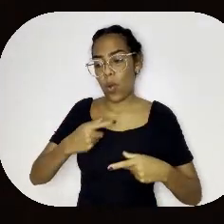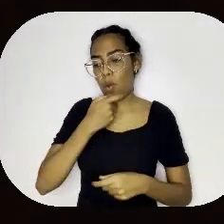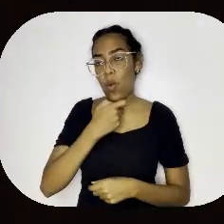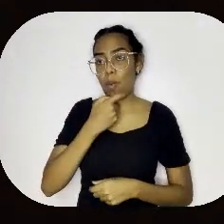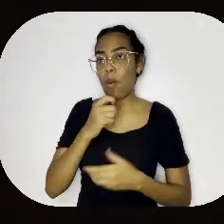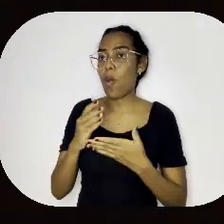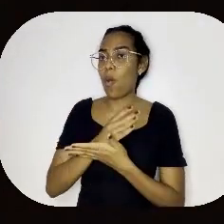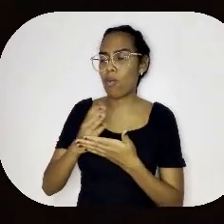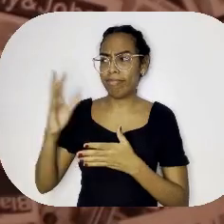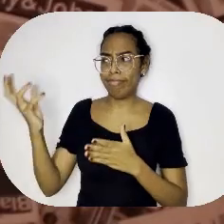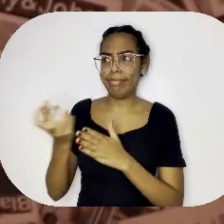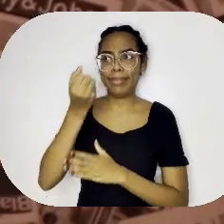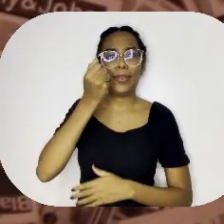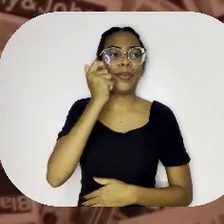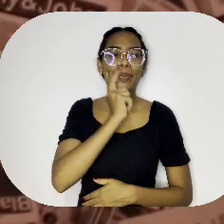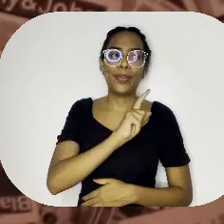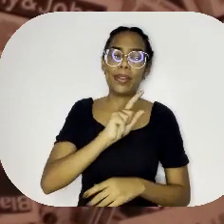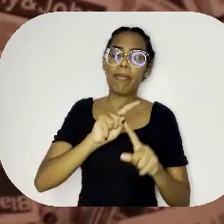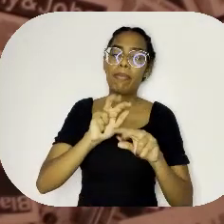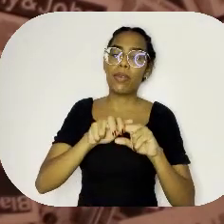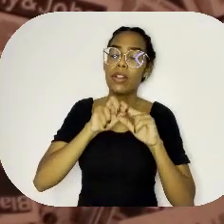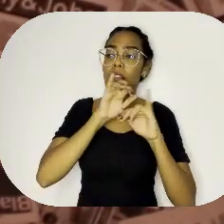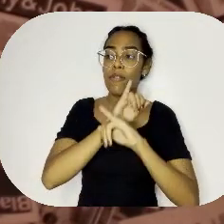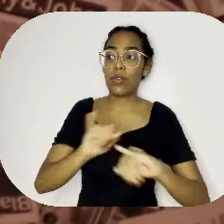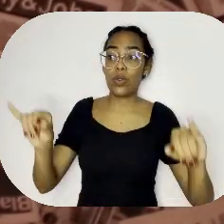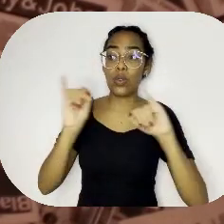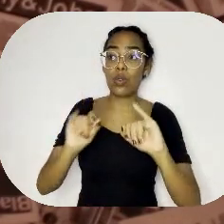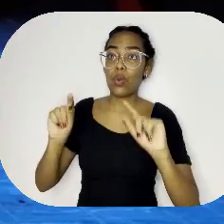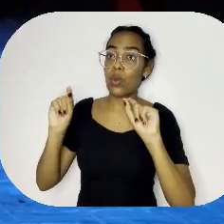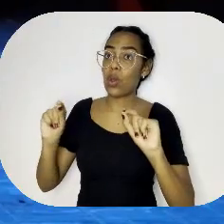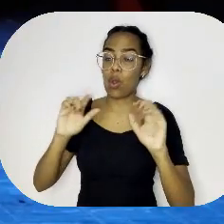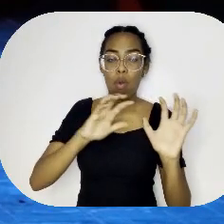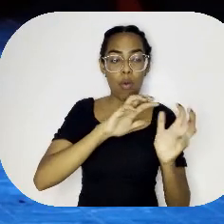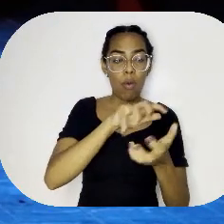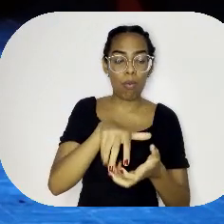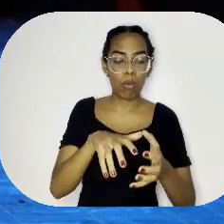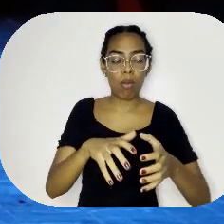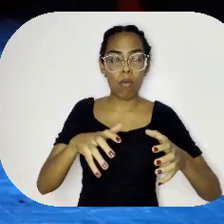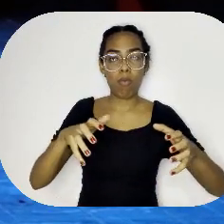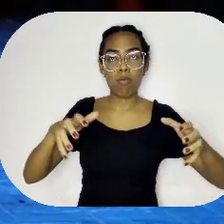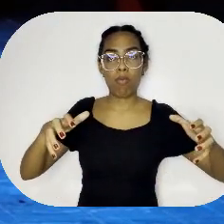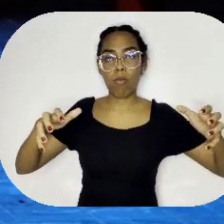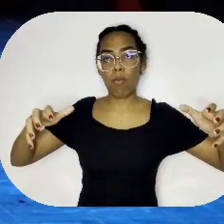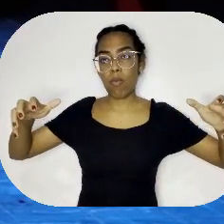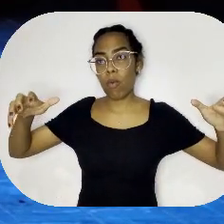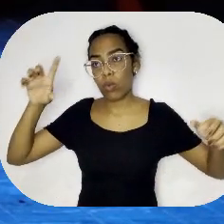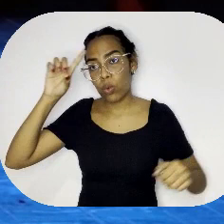e trouxeram a notícia de que o mundo, o grande mundo, está crescendo todos os